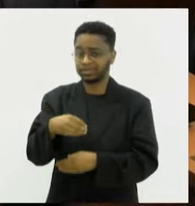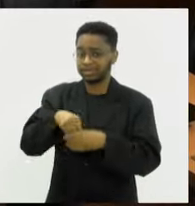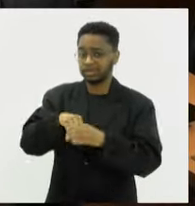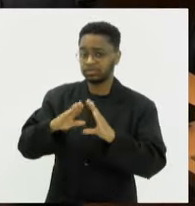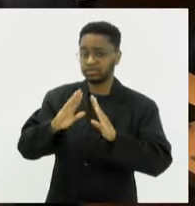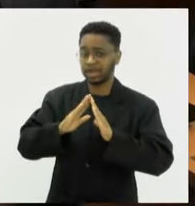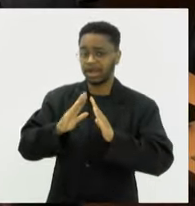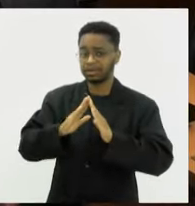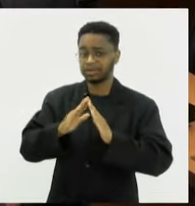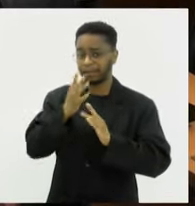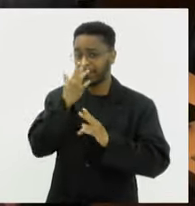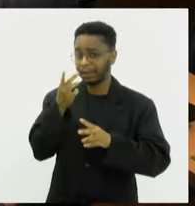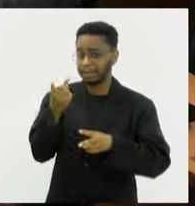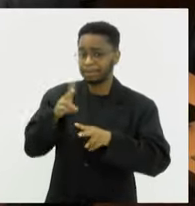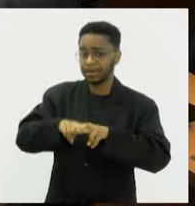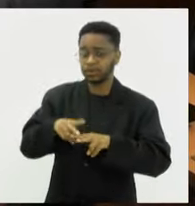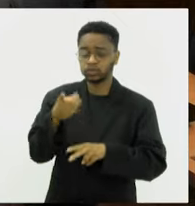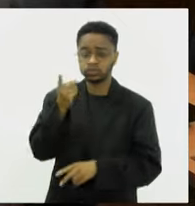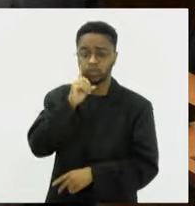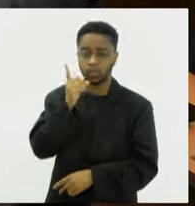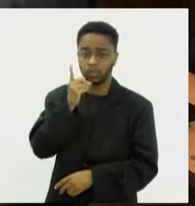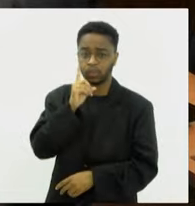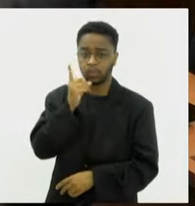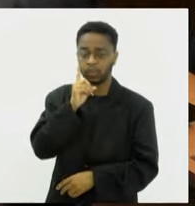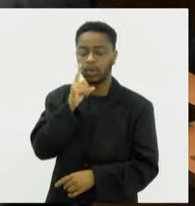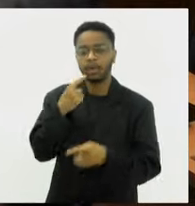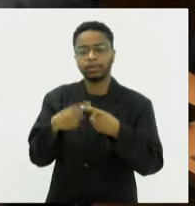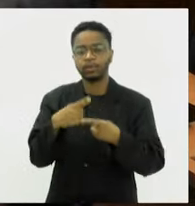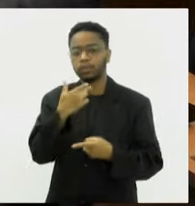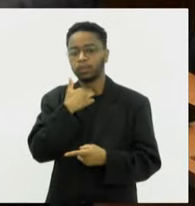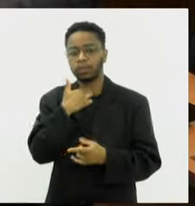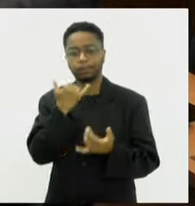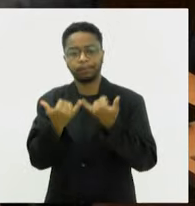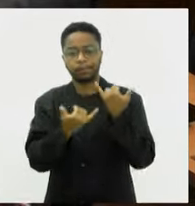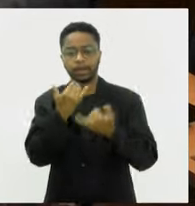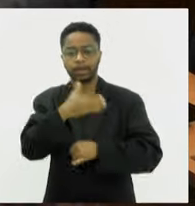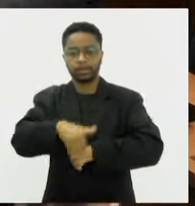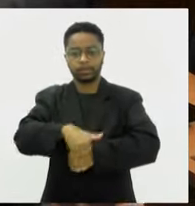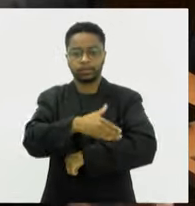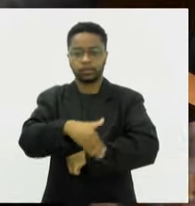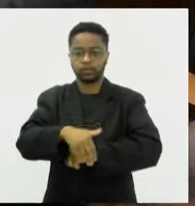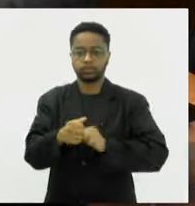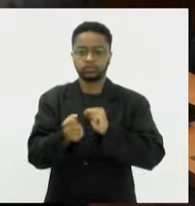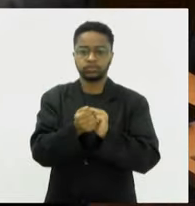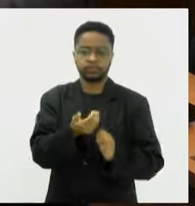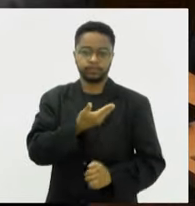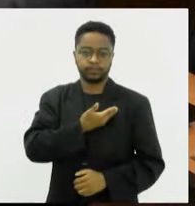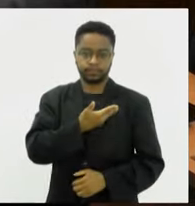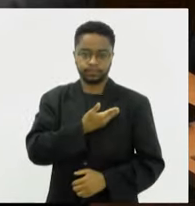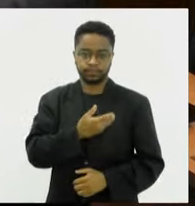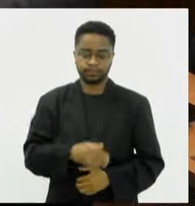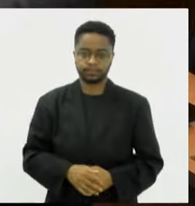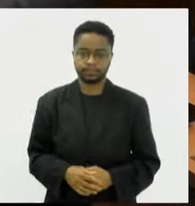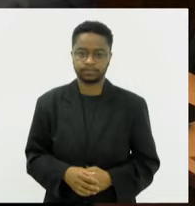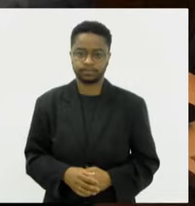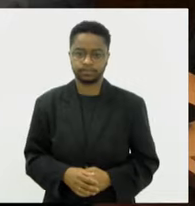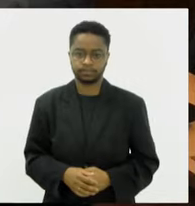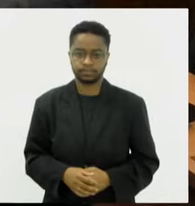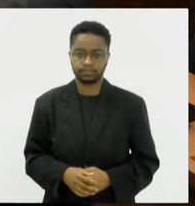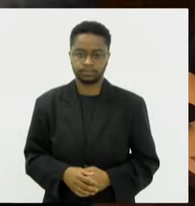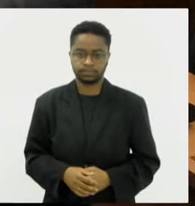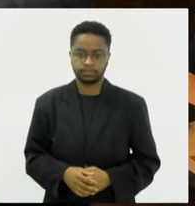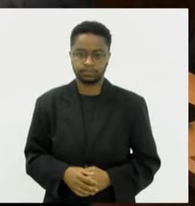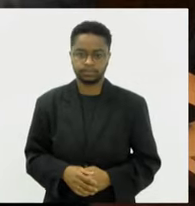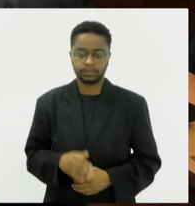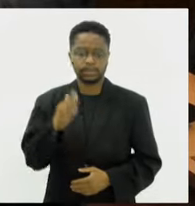casa todos os dias porque ele não pode brincar na rua com seus coleguinhas. Sabe de que é esse